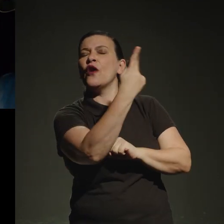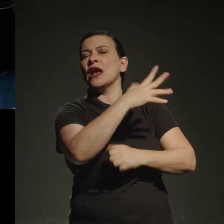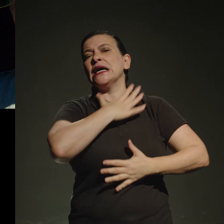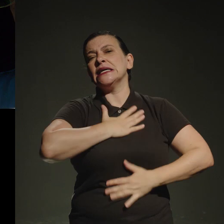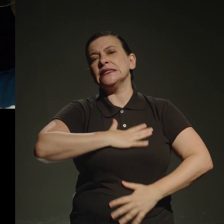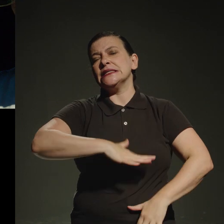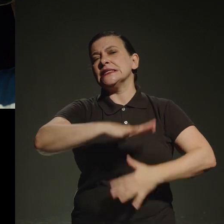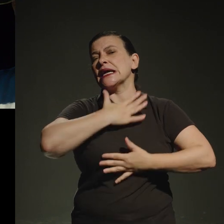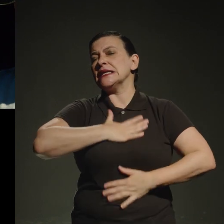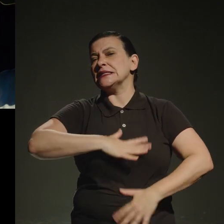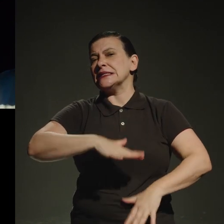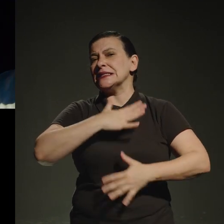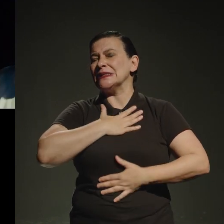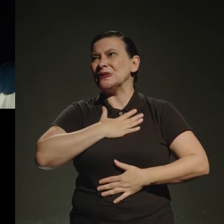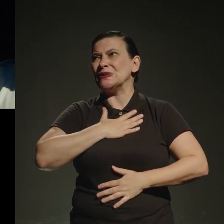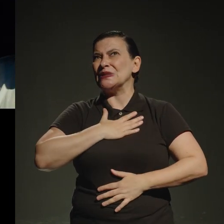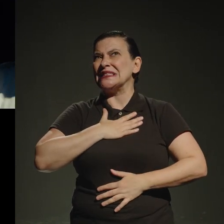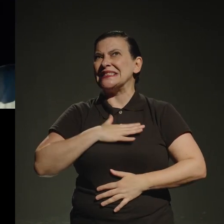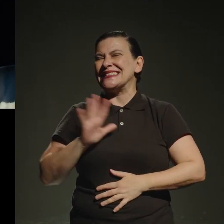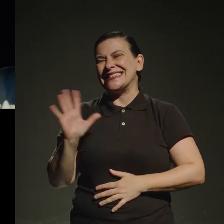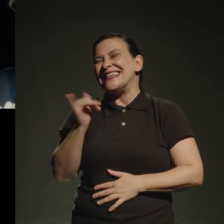Villacañas, venho solicitar-vos o